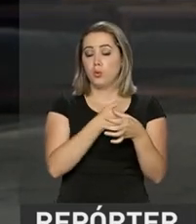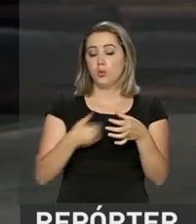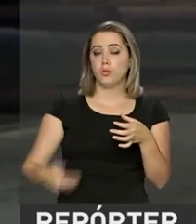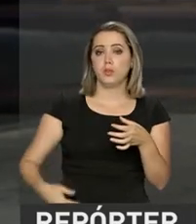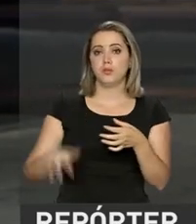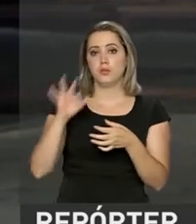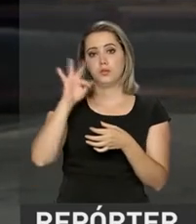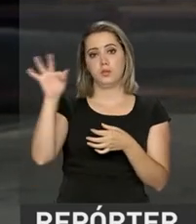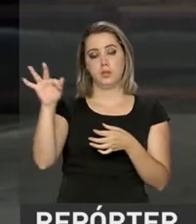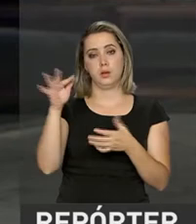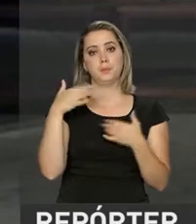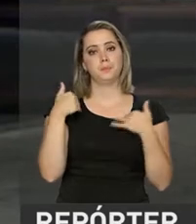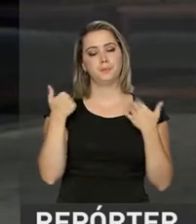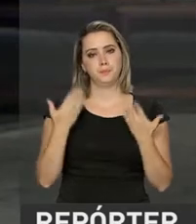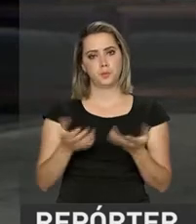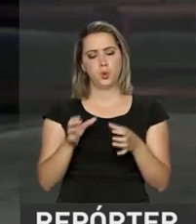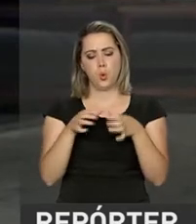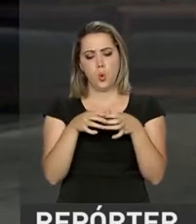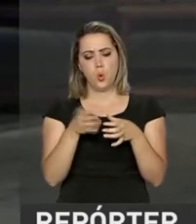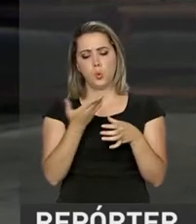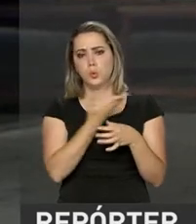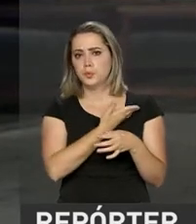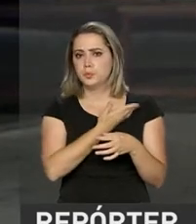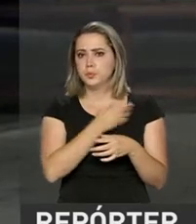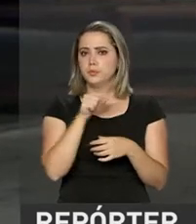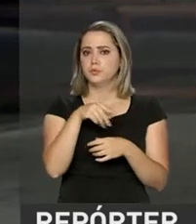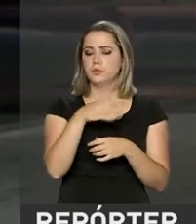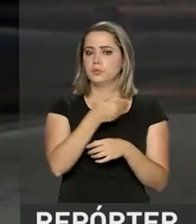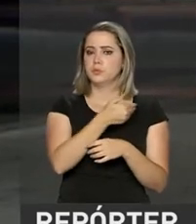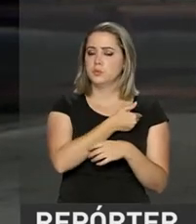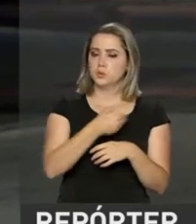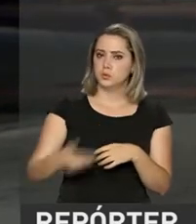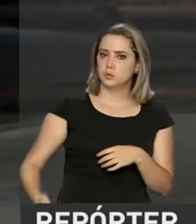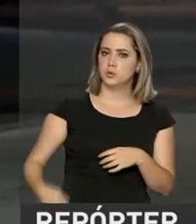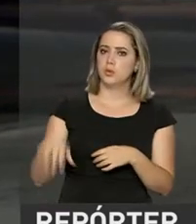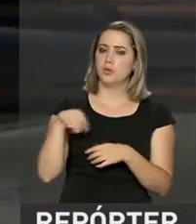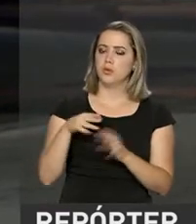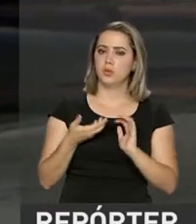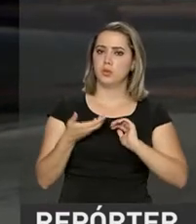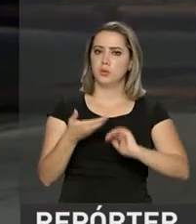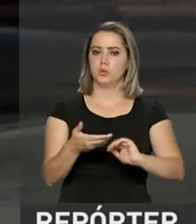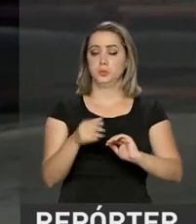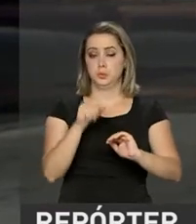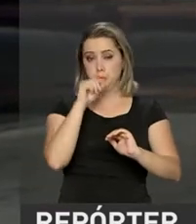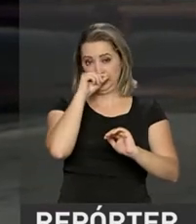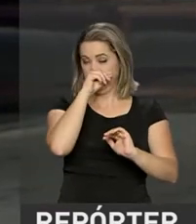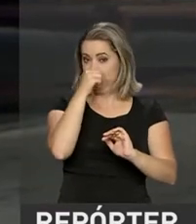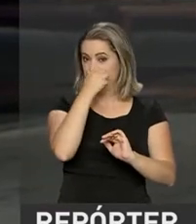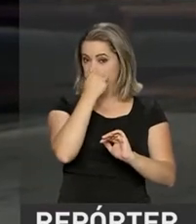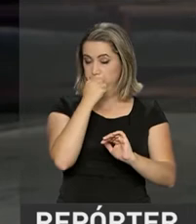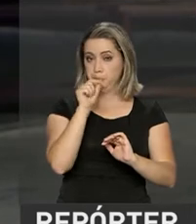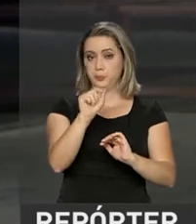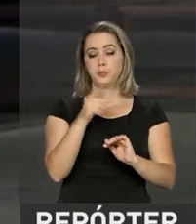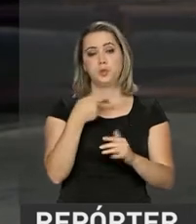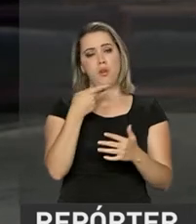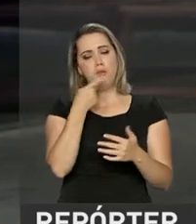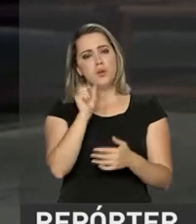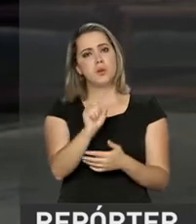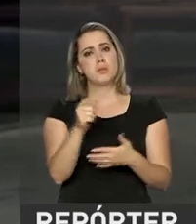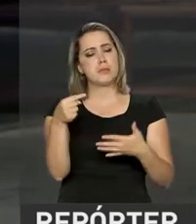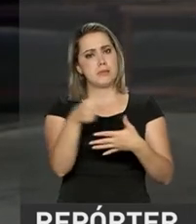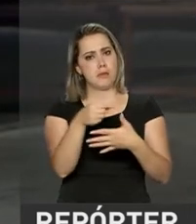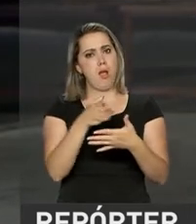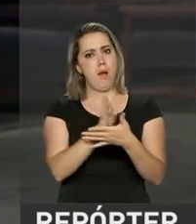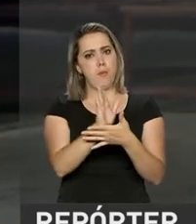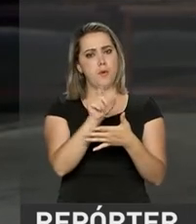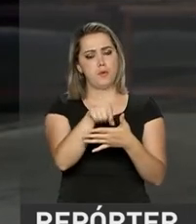nesse caso a base aliada do governo no congresso nacional decidiu que se aprovado esse destaque ele